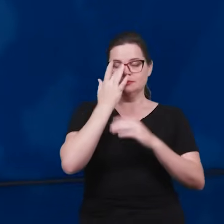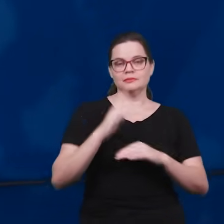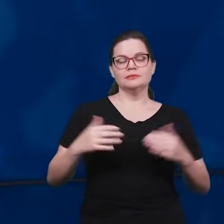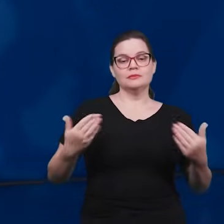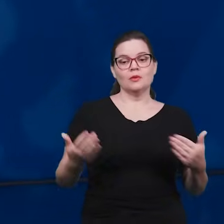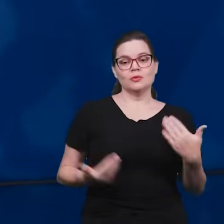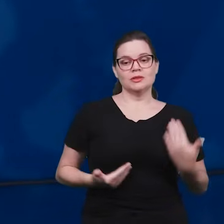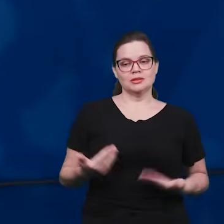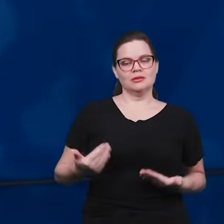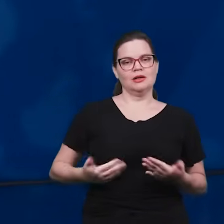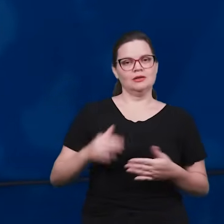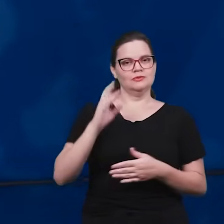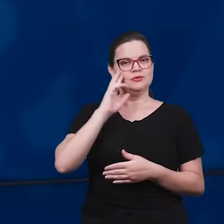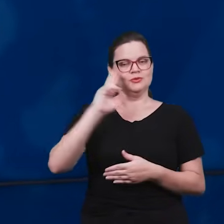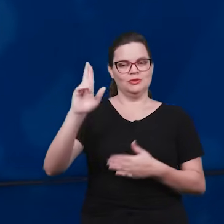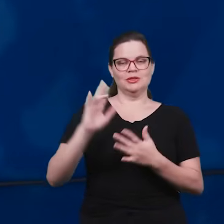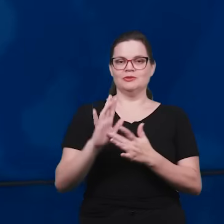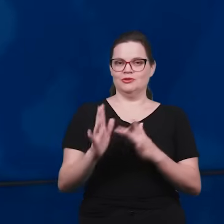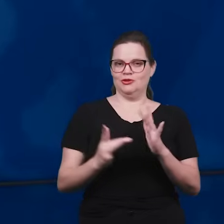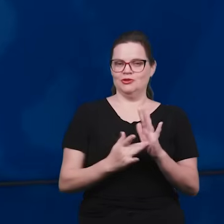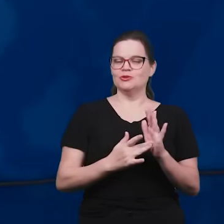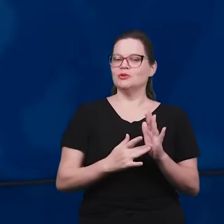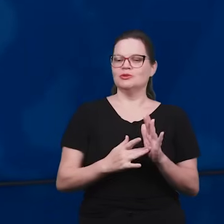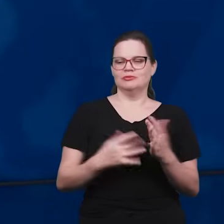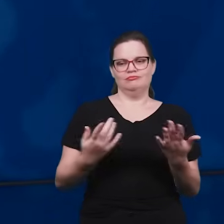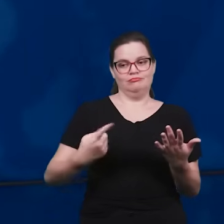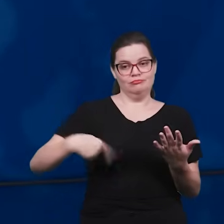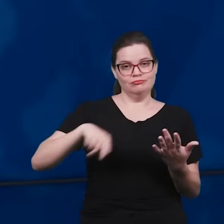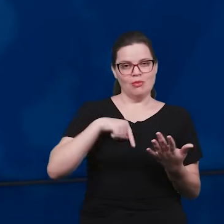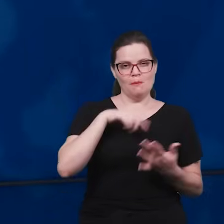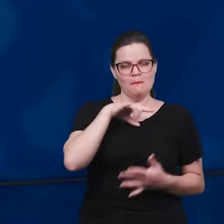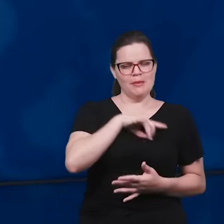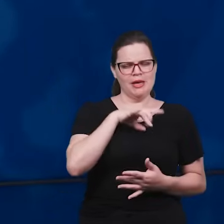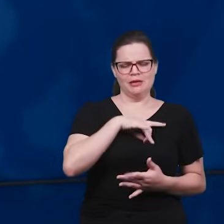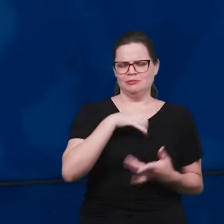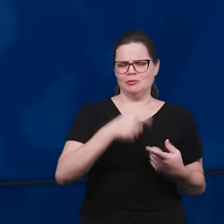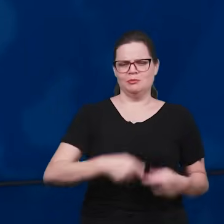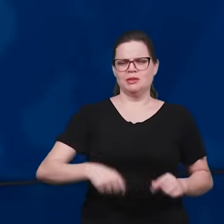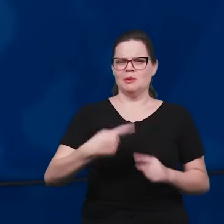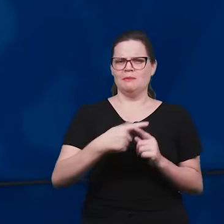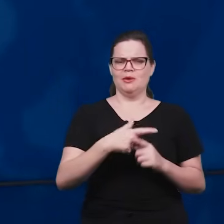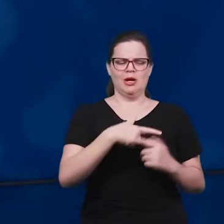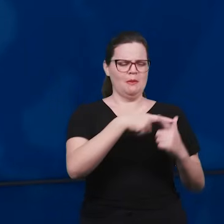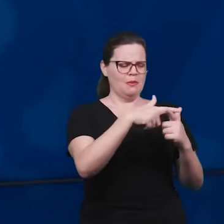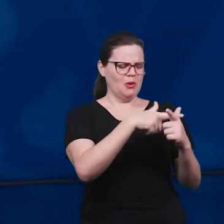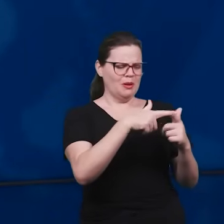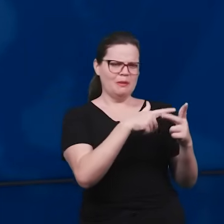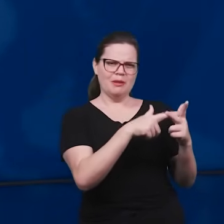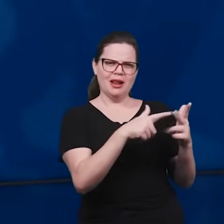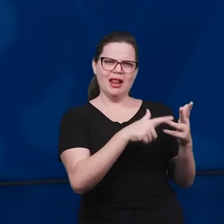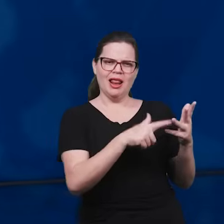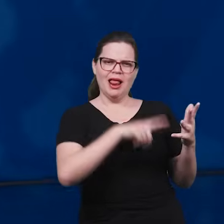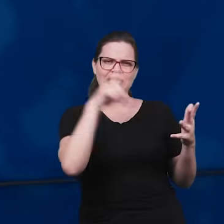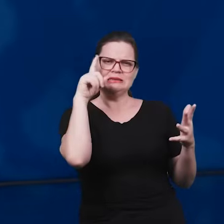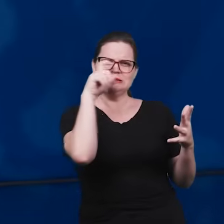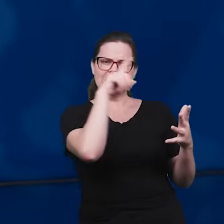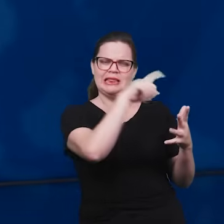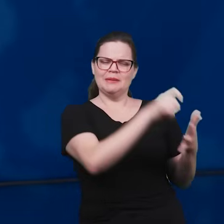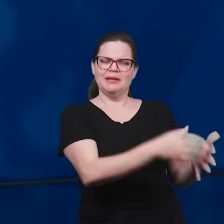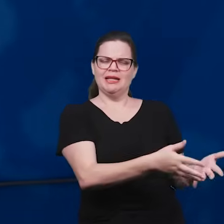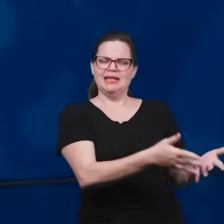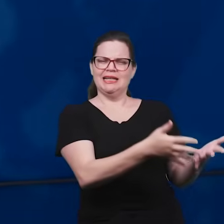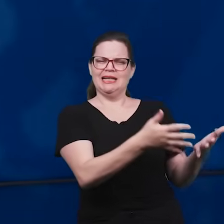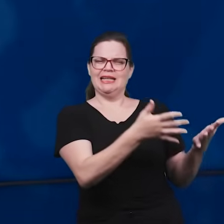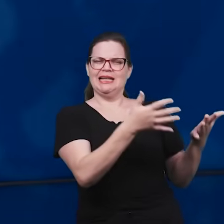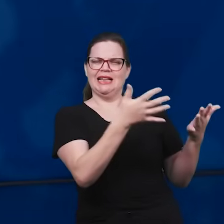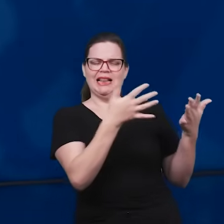servos de Jesus Cristo nada deviam temer diante das batalhas que enfrentaram na oposição